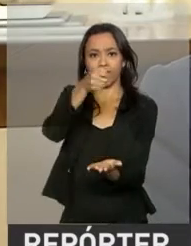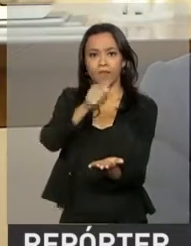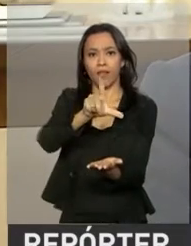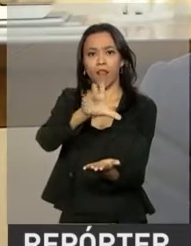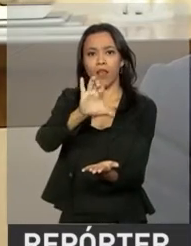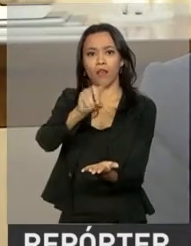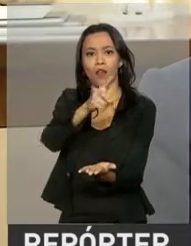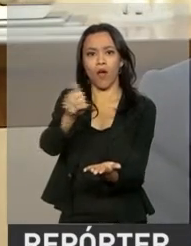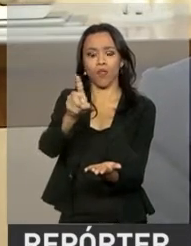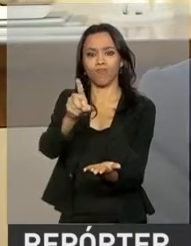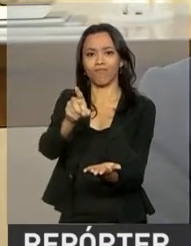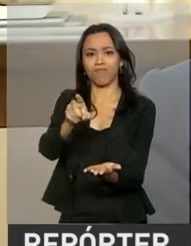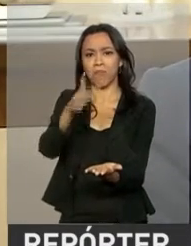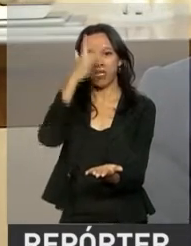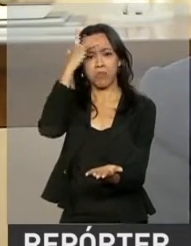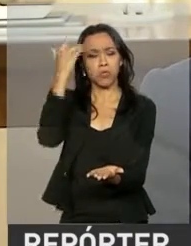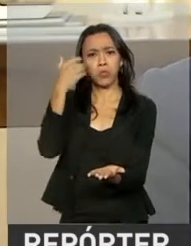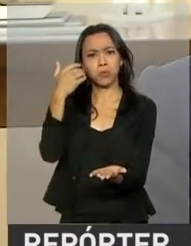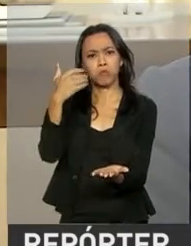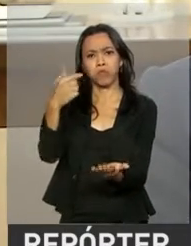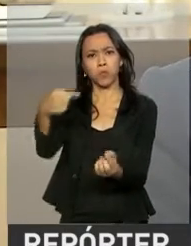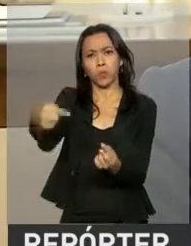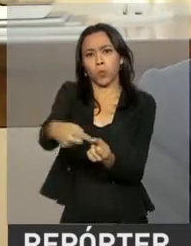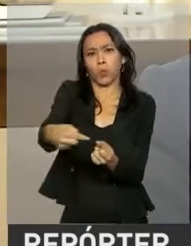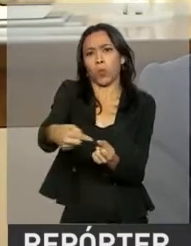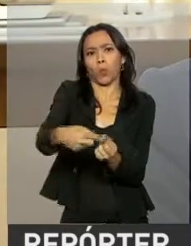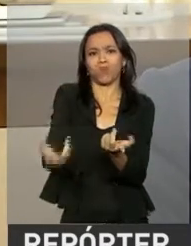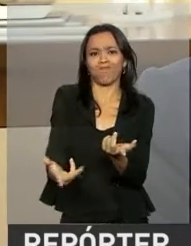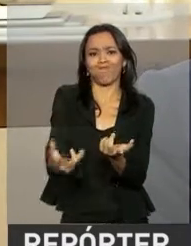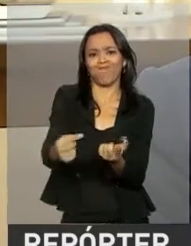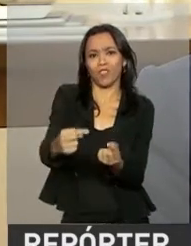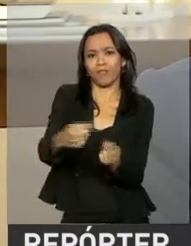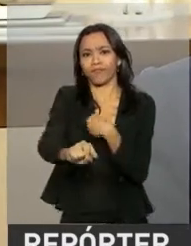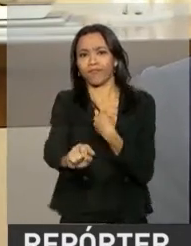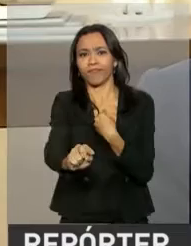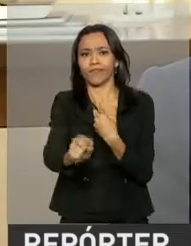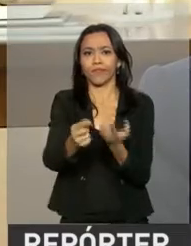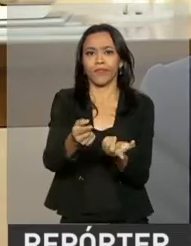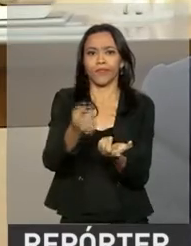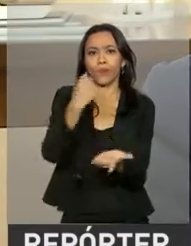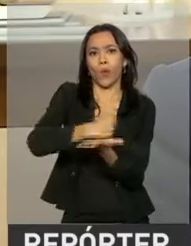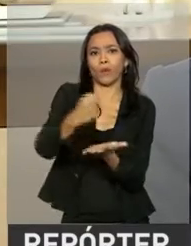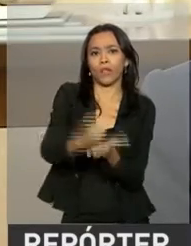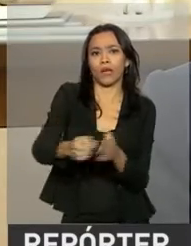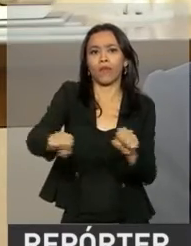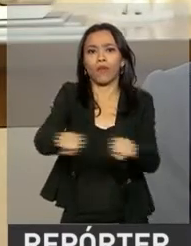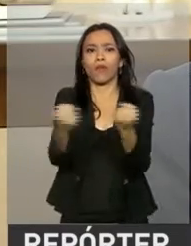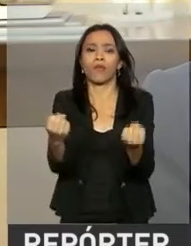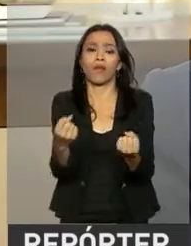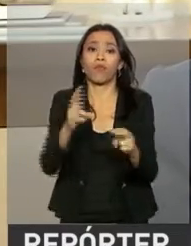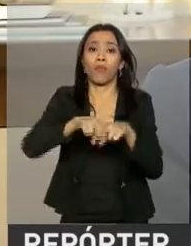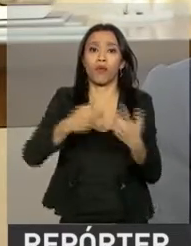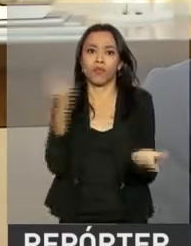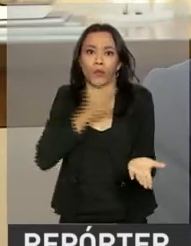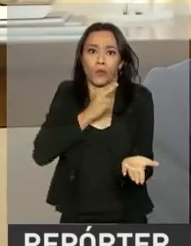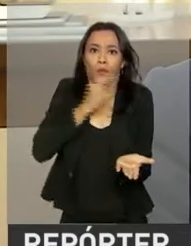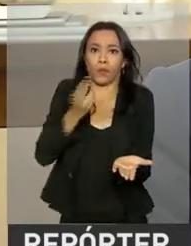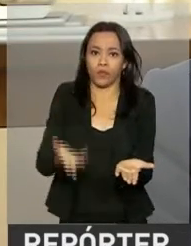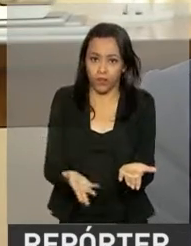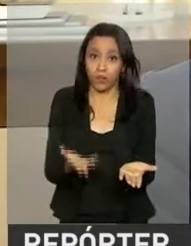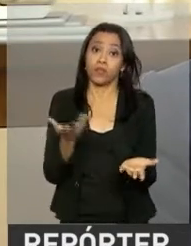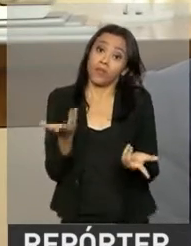eles não correspondiam à realidade, que provocavam desajustes no próprio contrato por causa dessa pressa. Então